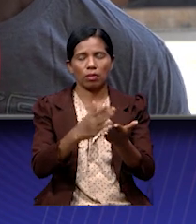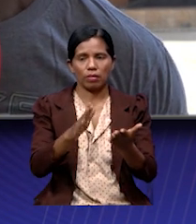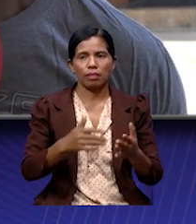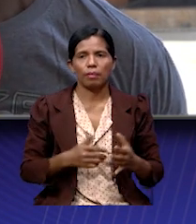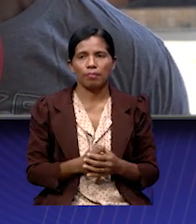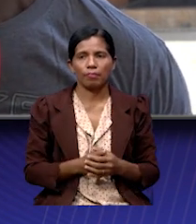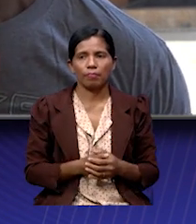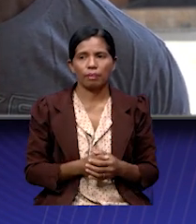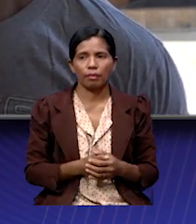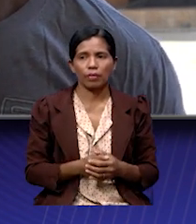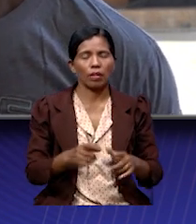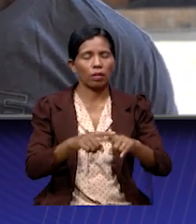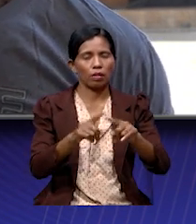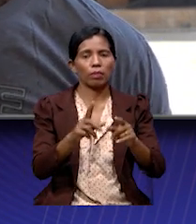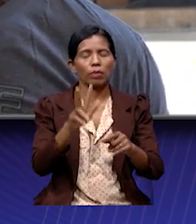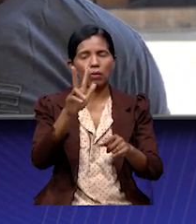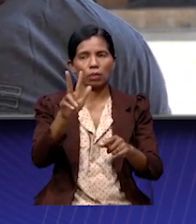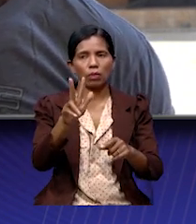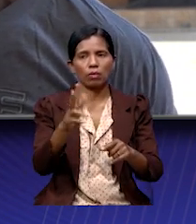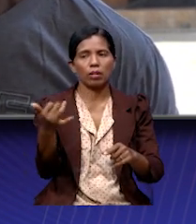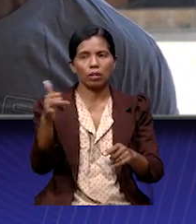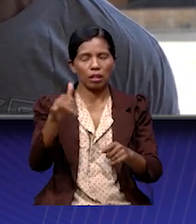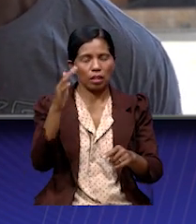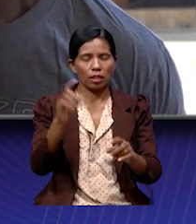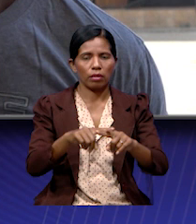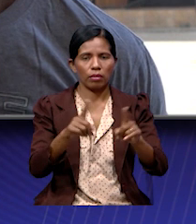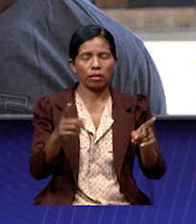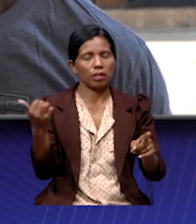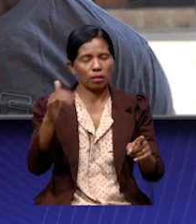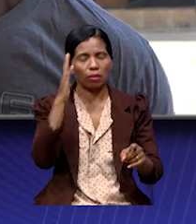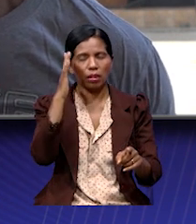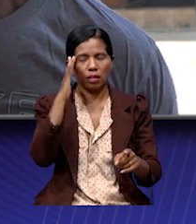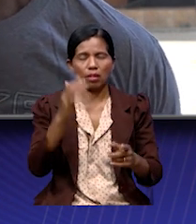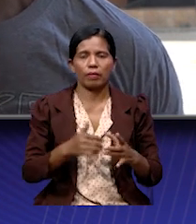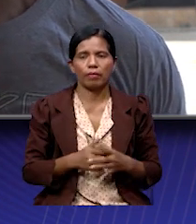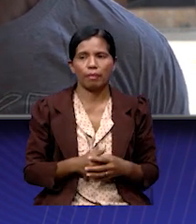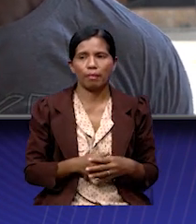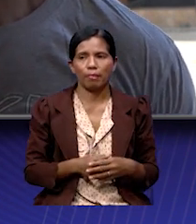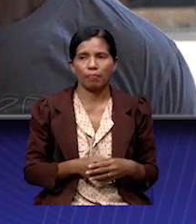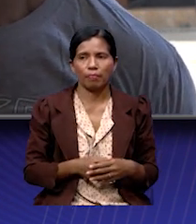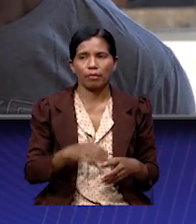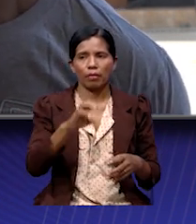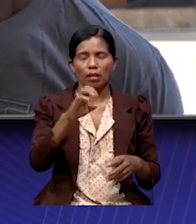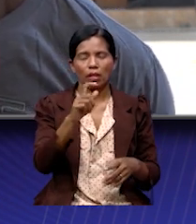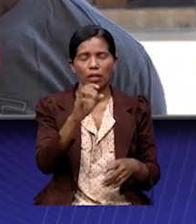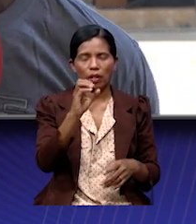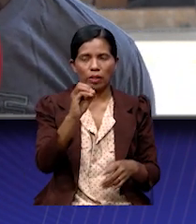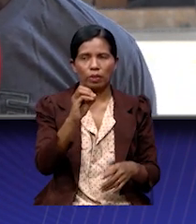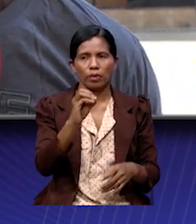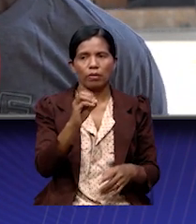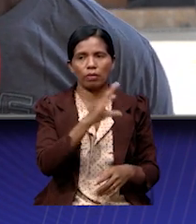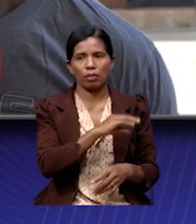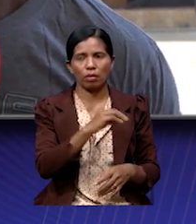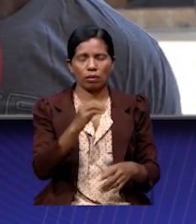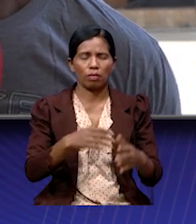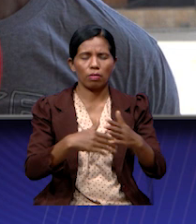Tama presu tolu lah nisa. So sira mak bela tene be razau tama sira. Dala ruma eto baratu. Dala ruma global, dala ruma